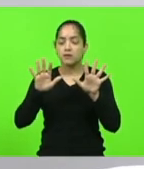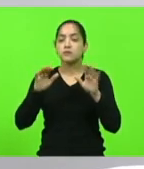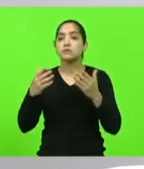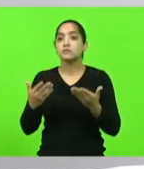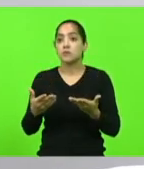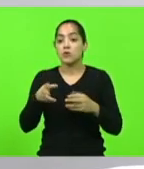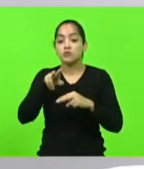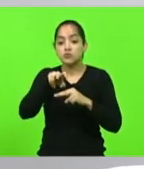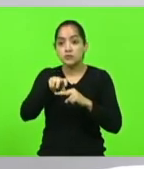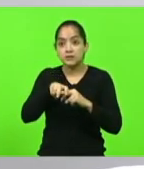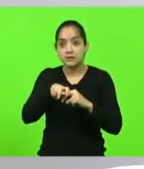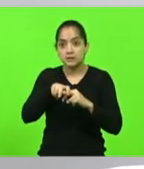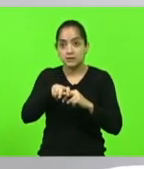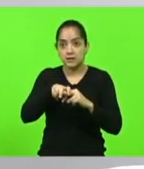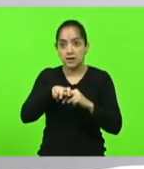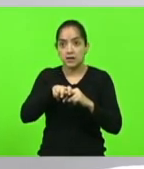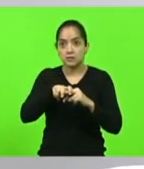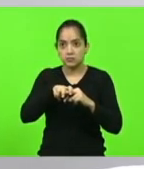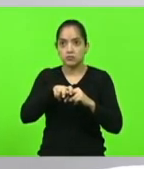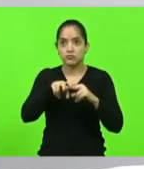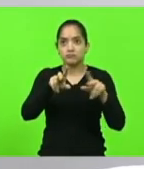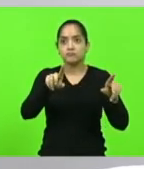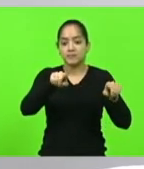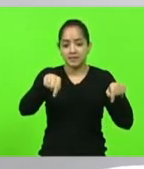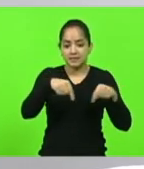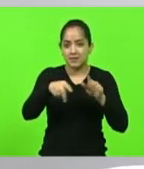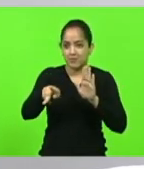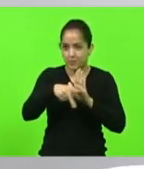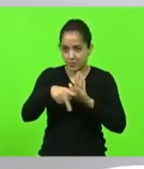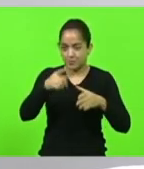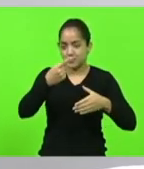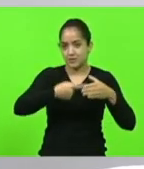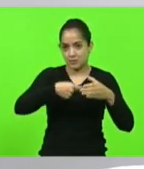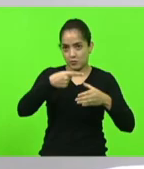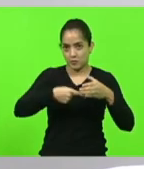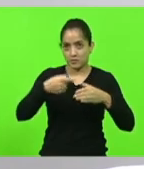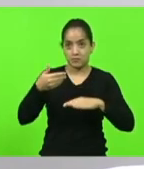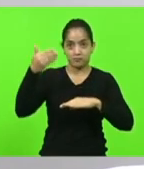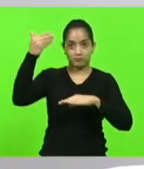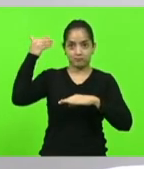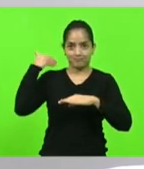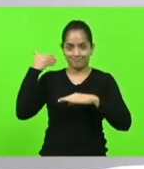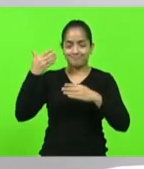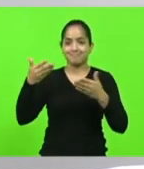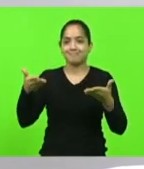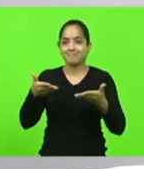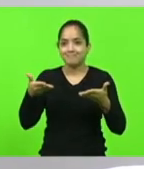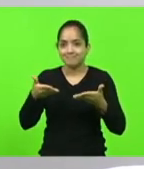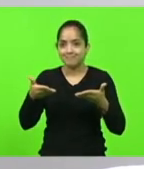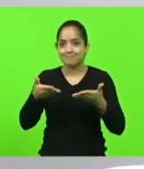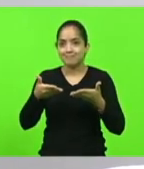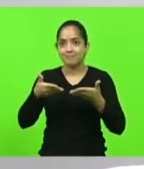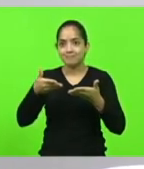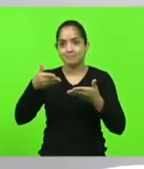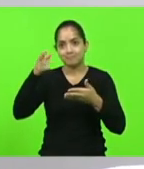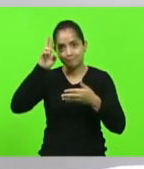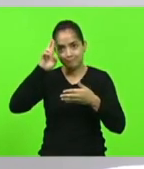estou sentado na sala das comissões ao fundo coordenando essa reunião